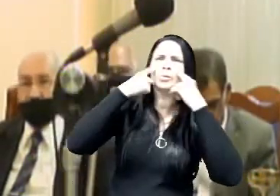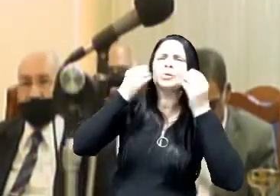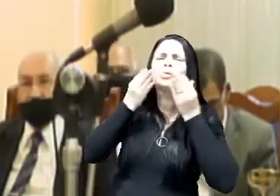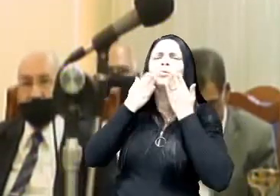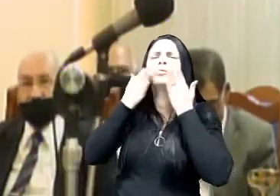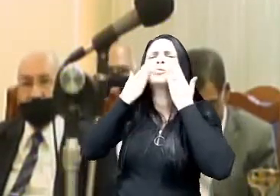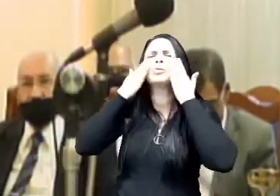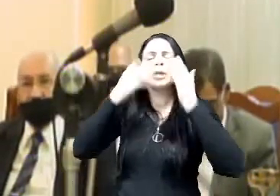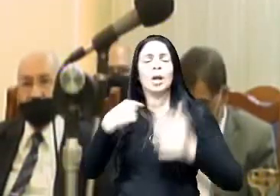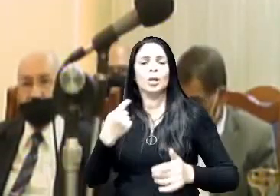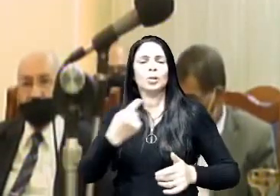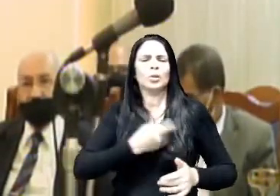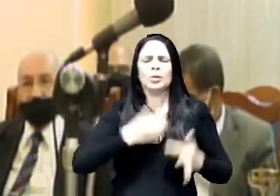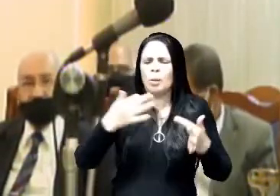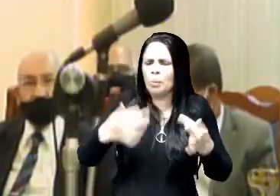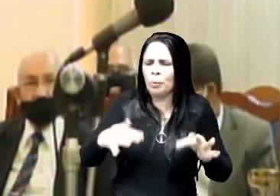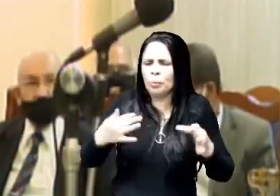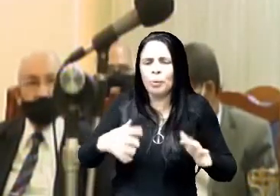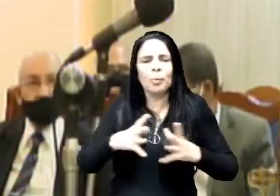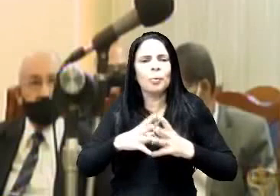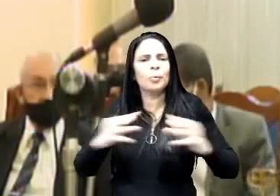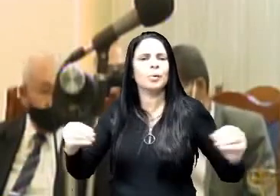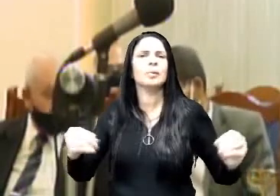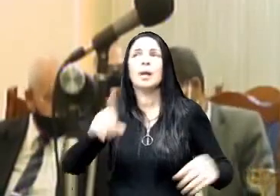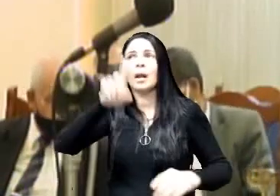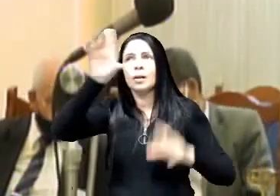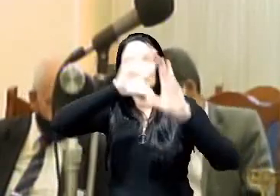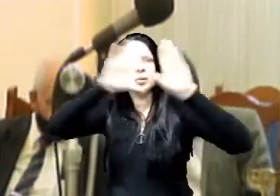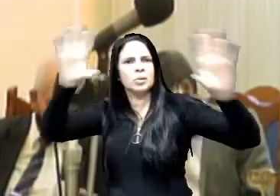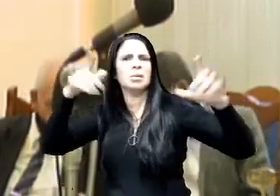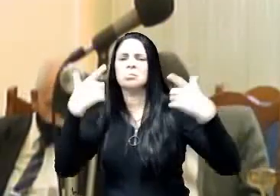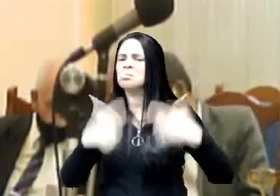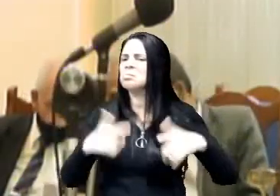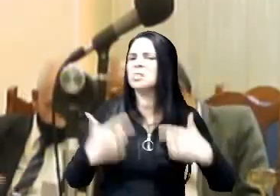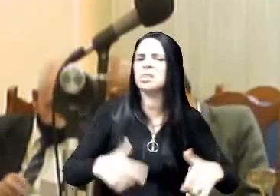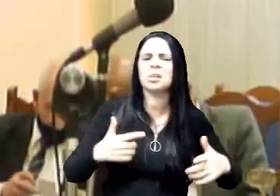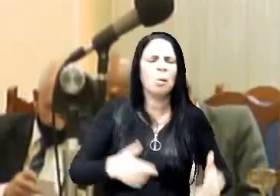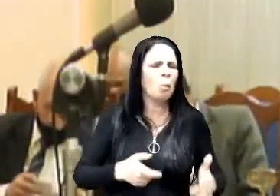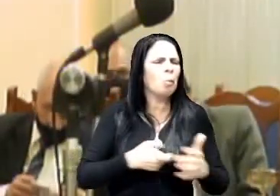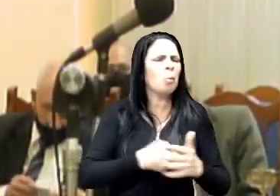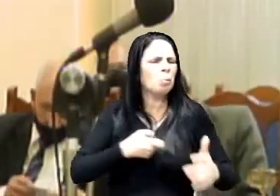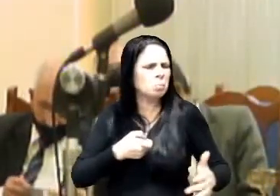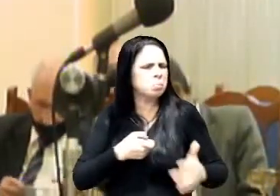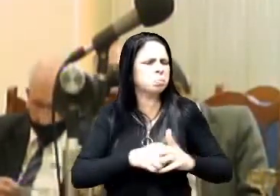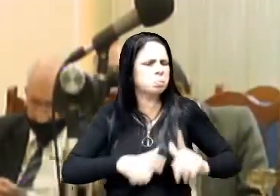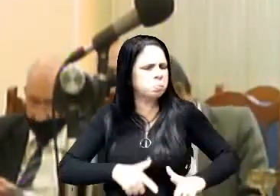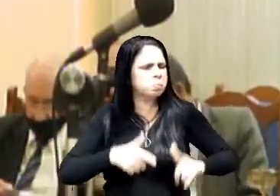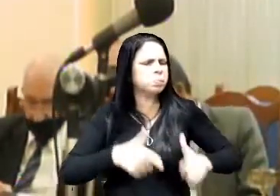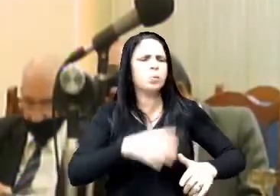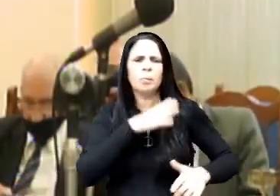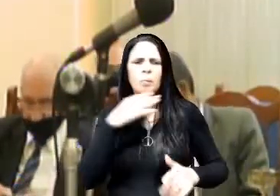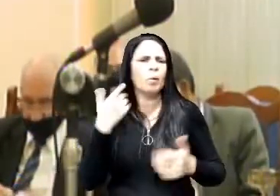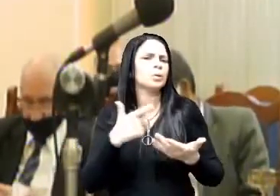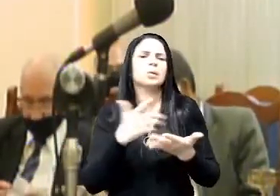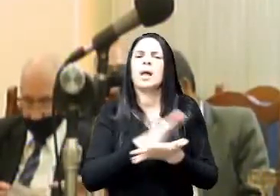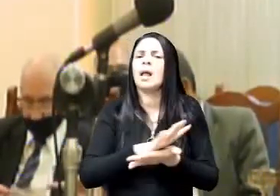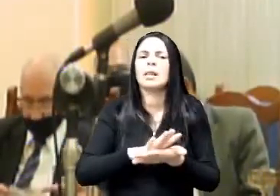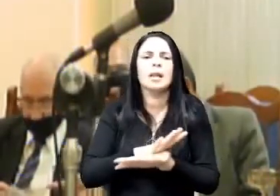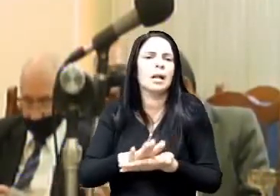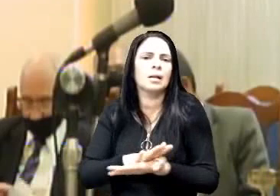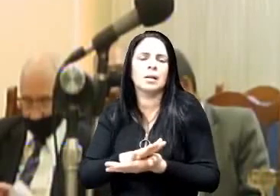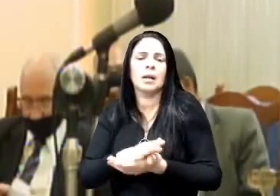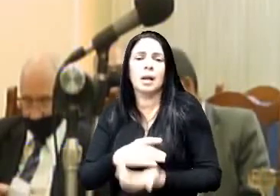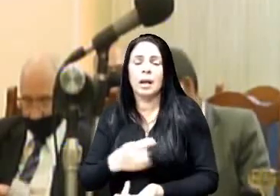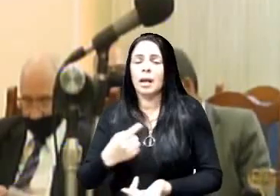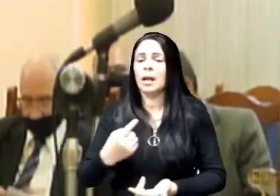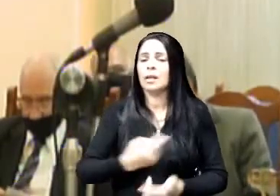dor passará. Apocalipse 21 diz que lá não haverá luto, não haverá dor, não haverá morte. Essa é a nossa grande